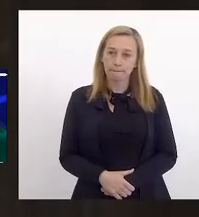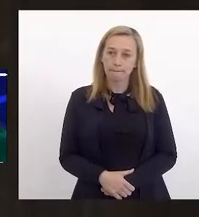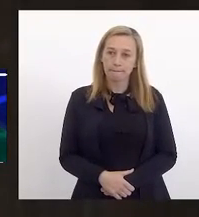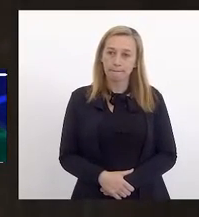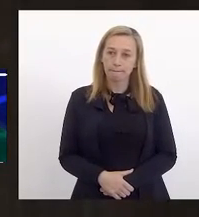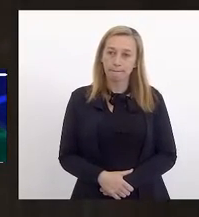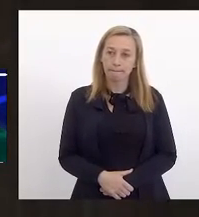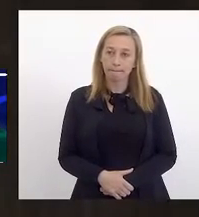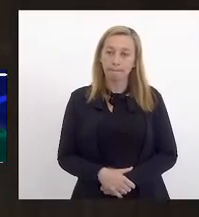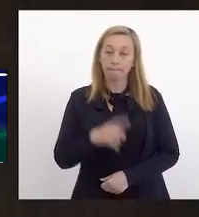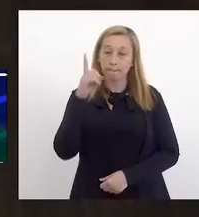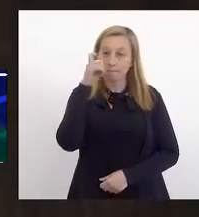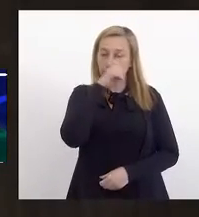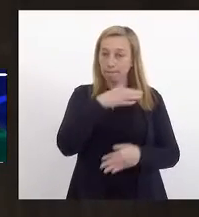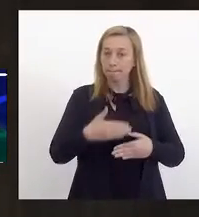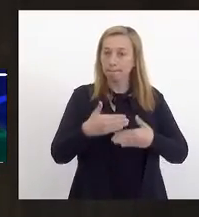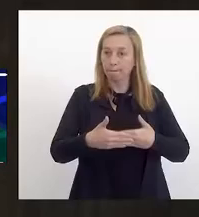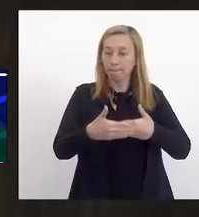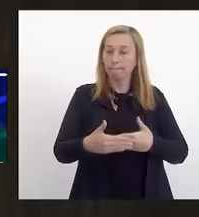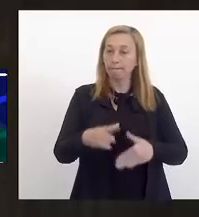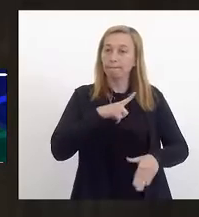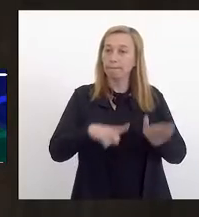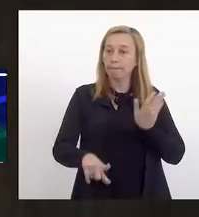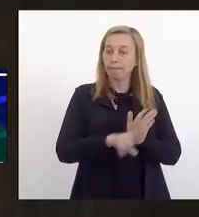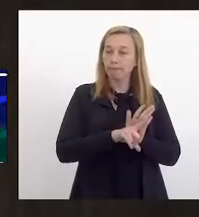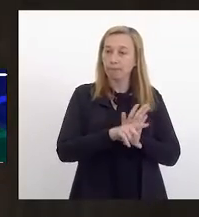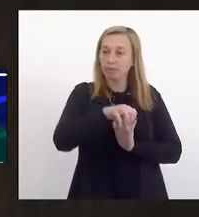tem dificuldade de avançar. Há uma lei que é a